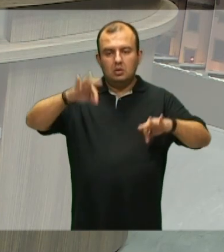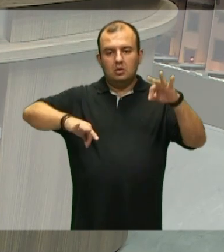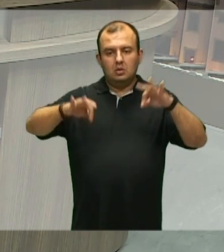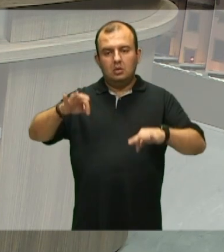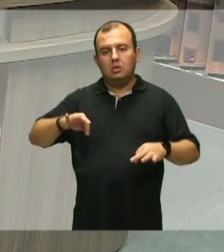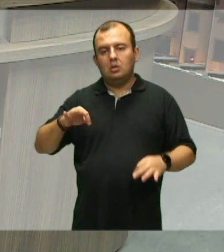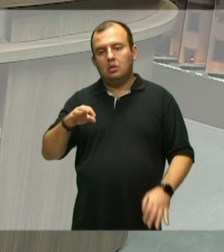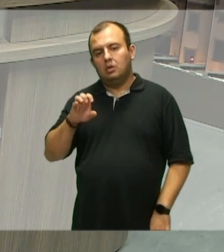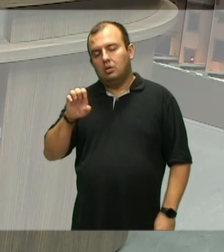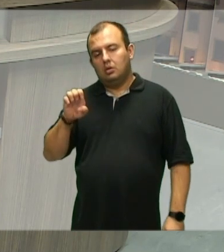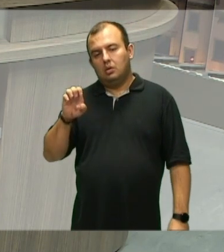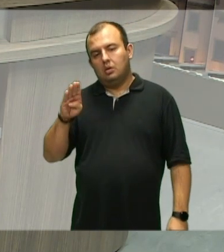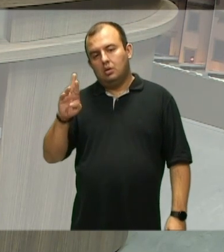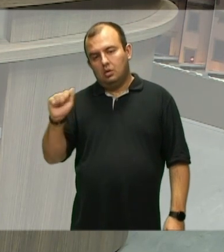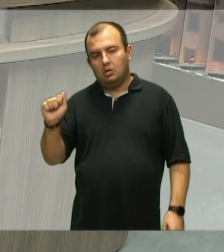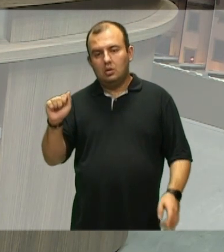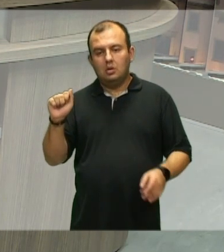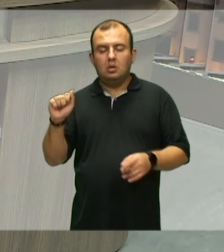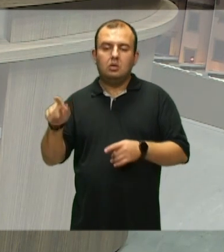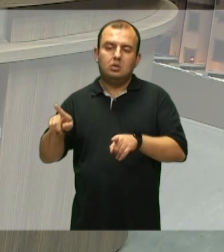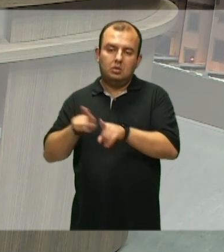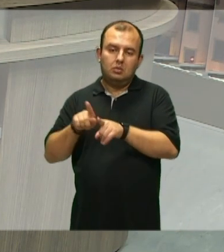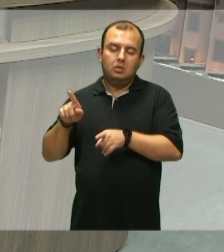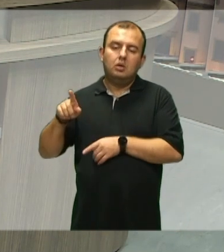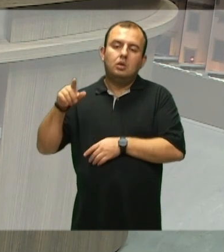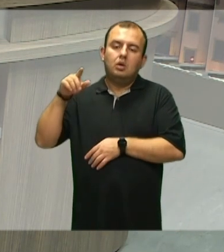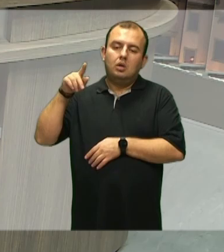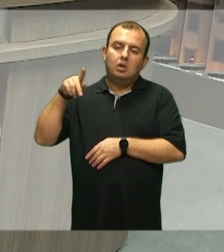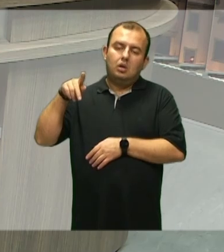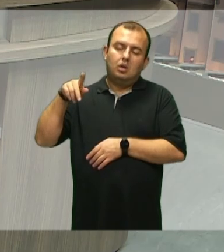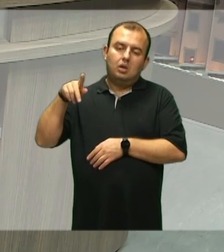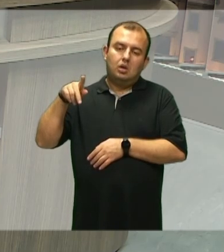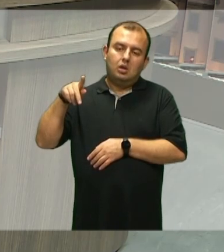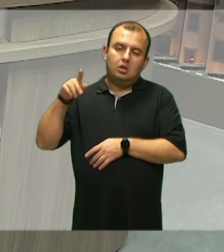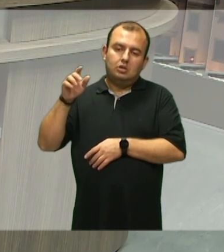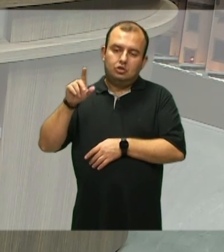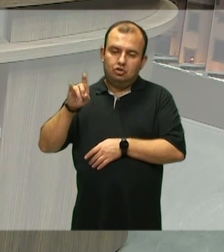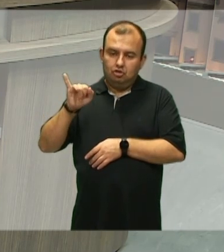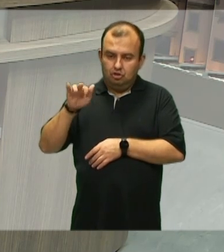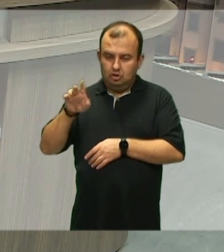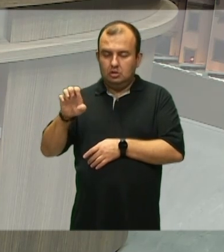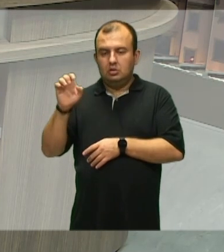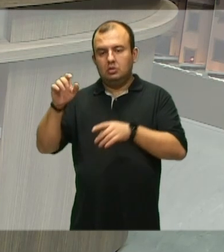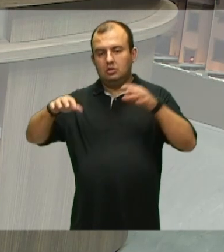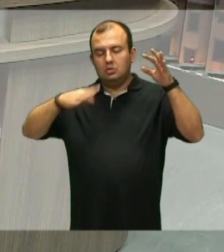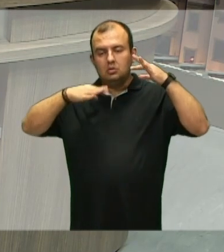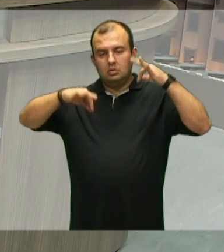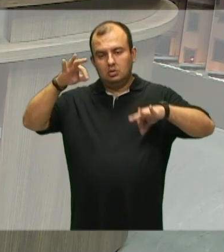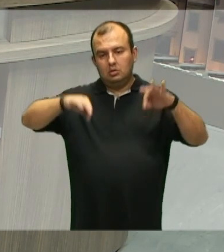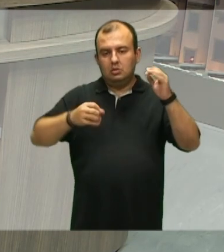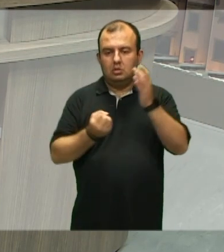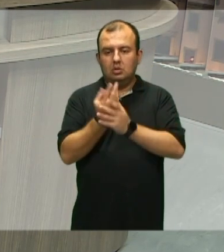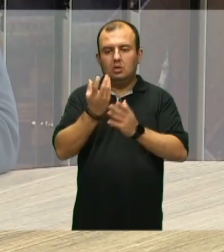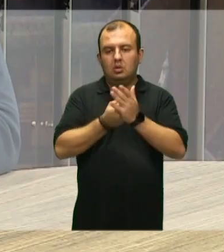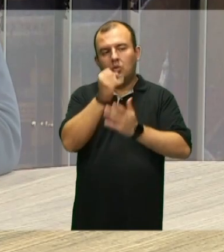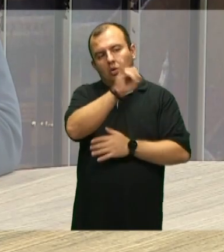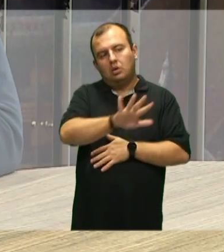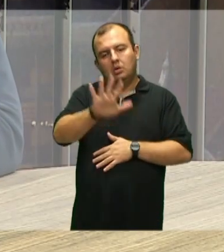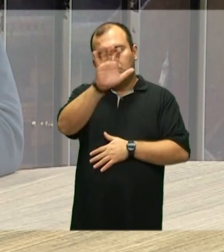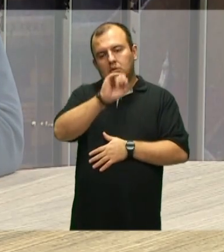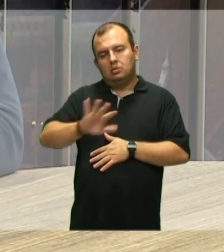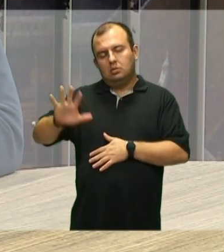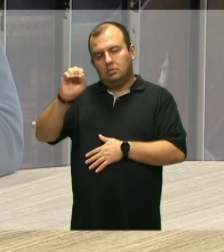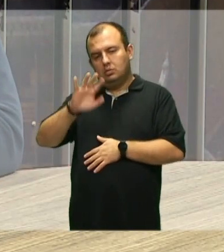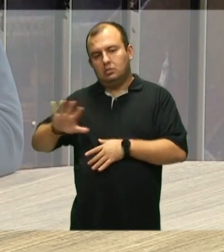Edra Rockenbach, que também dirige o espetáculo e criou as imagens, né? E a gente também